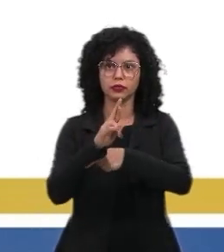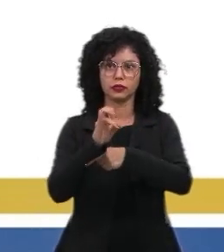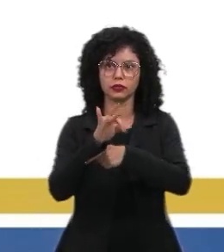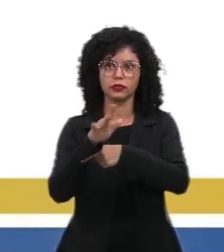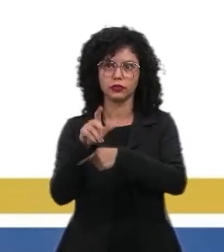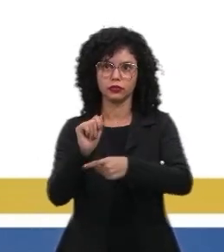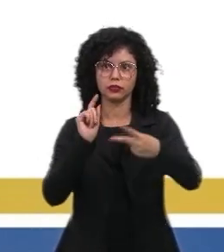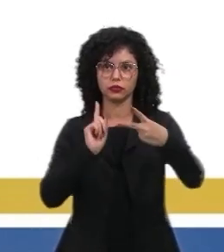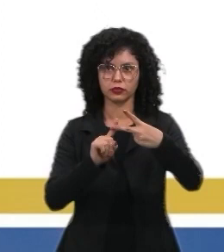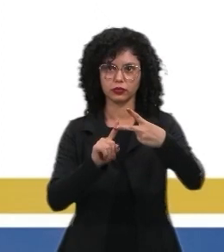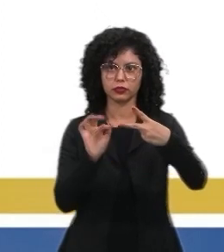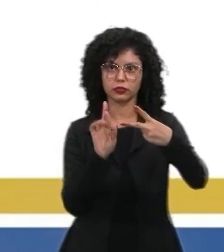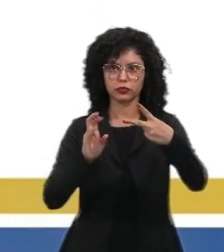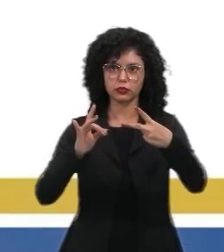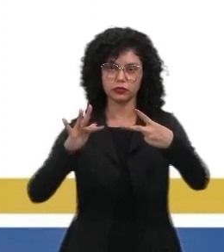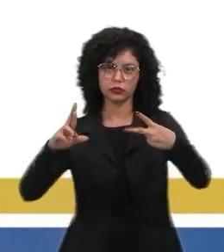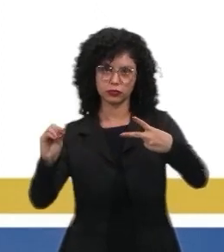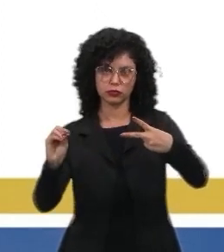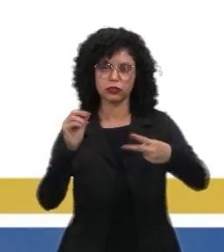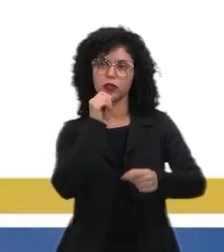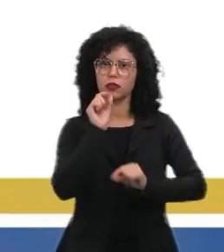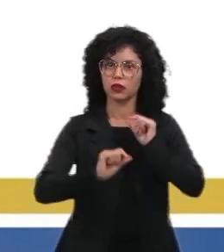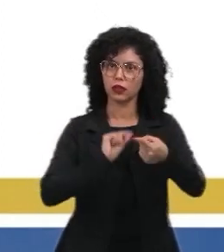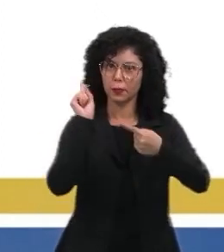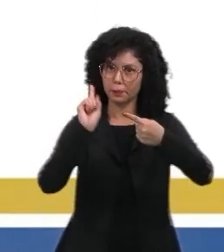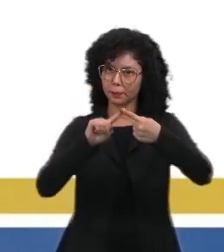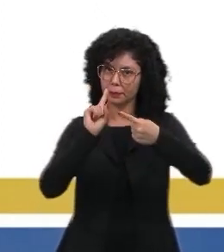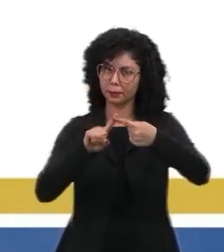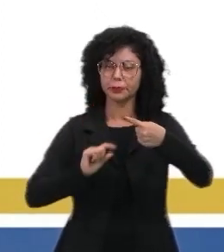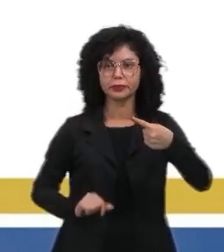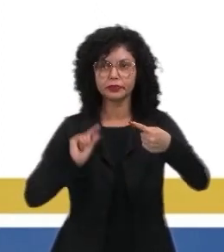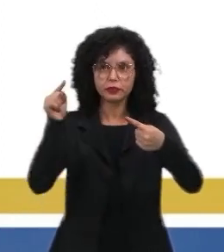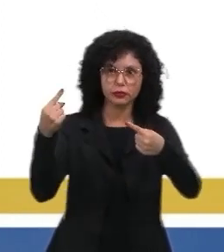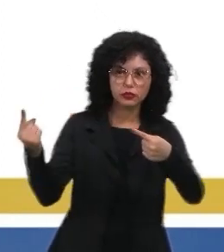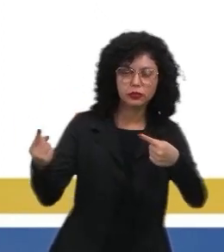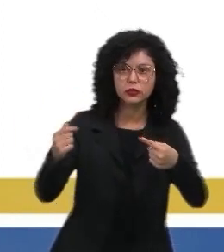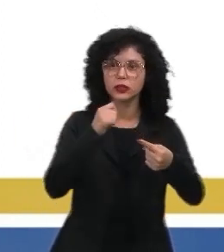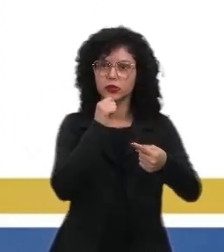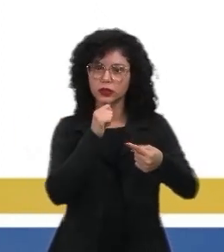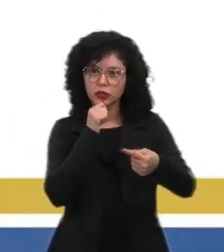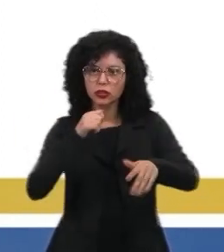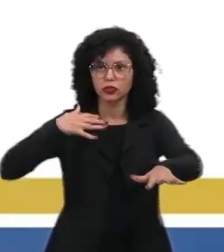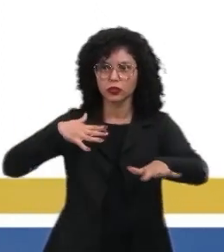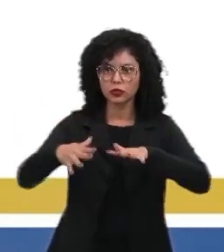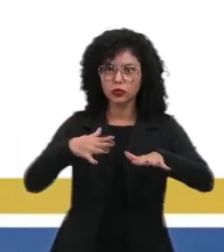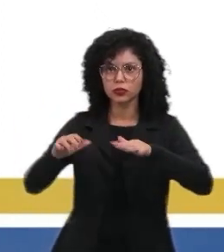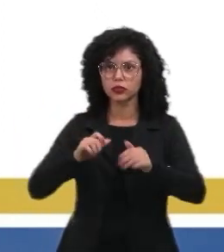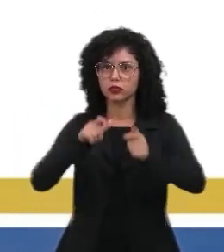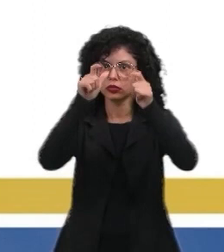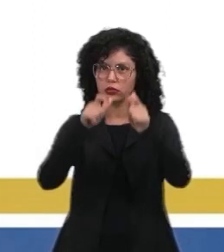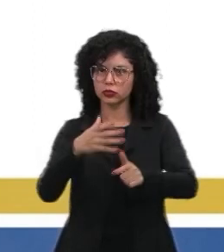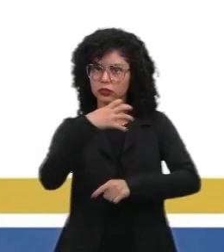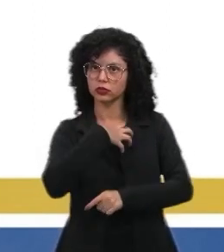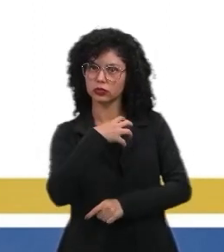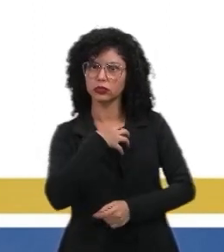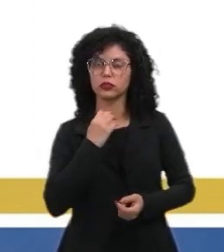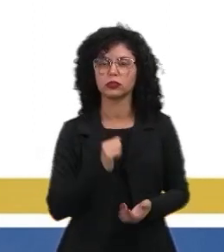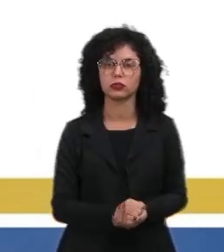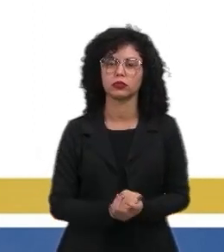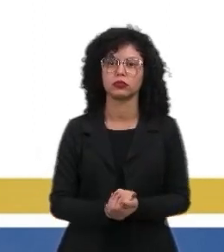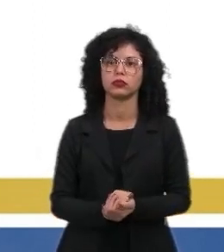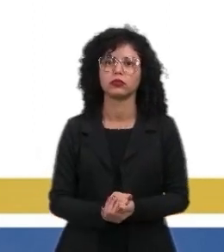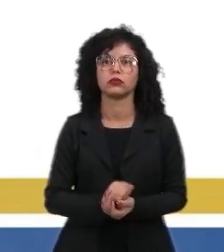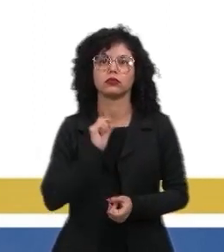e o movimento retrógrado. O movimento progressivo é aquele que o deslocamento do móvel se dá no sentido da orientação